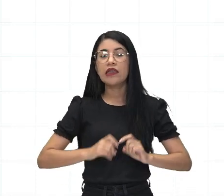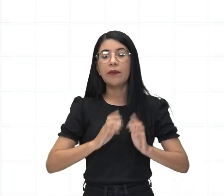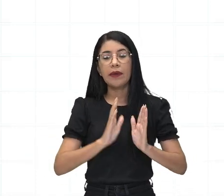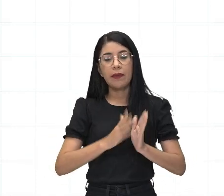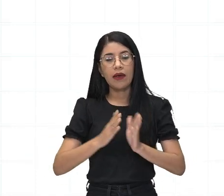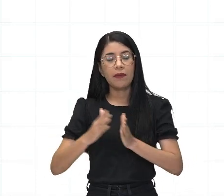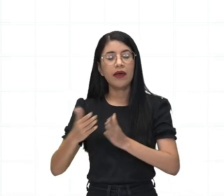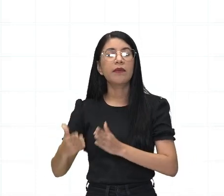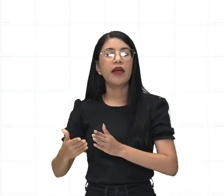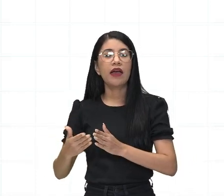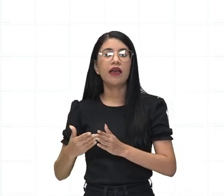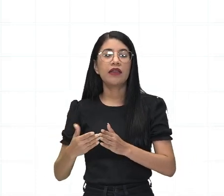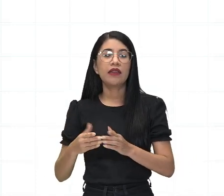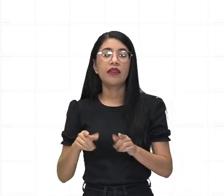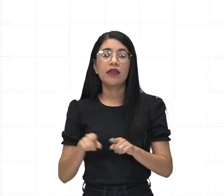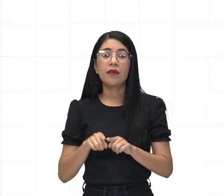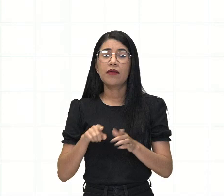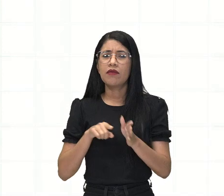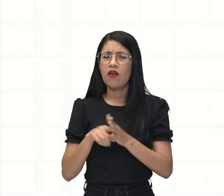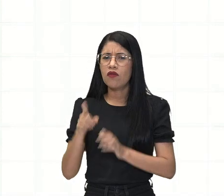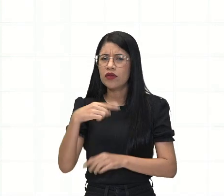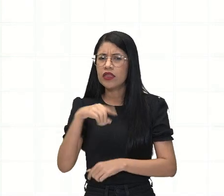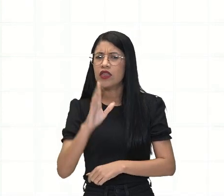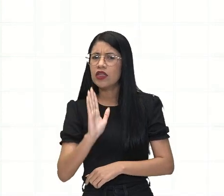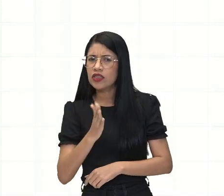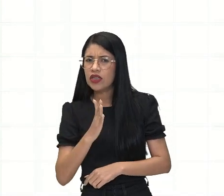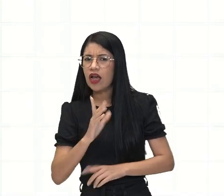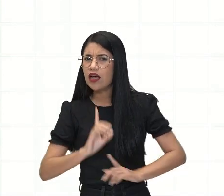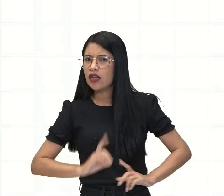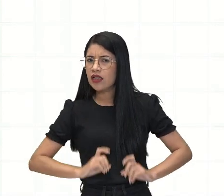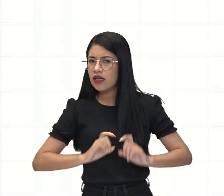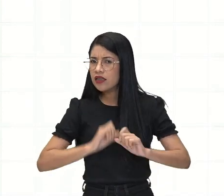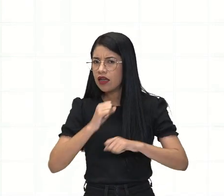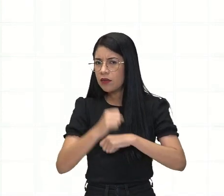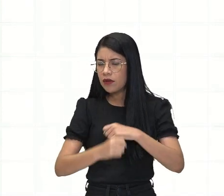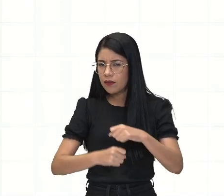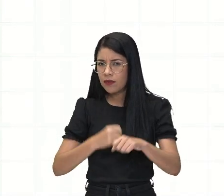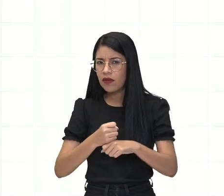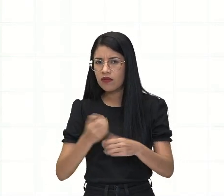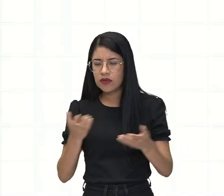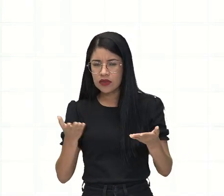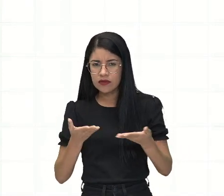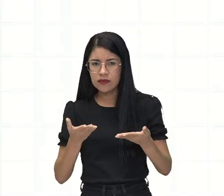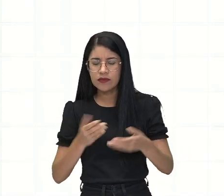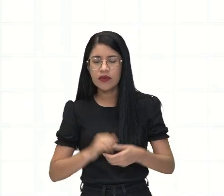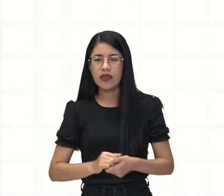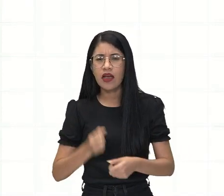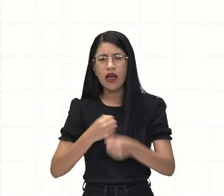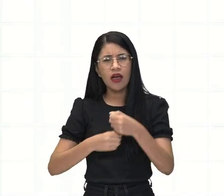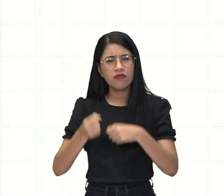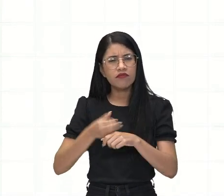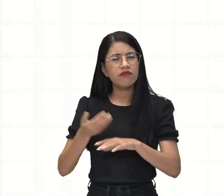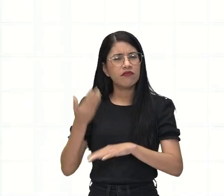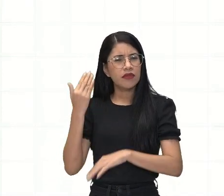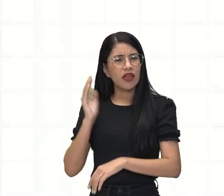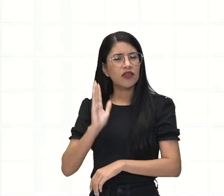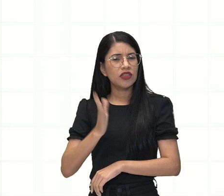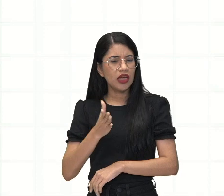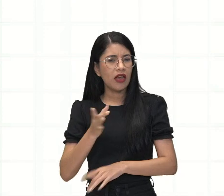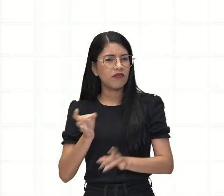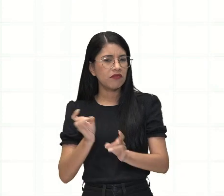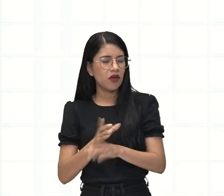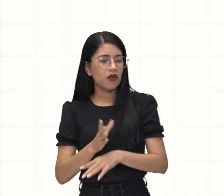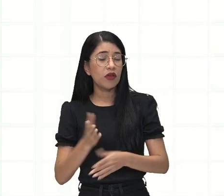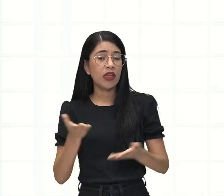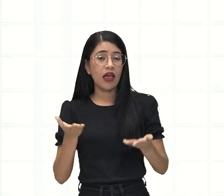E, por sinal, pergunto, você já foi fazer seu exame de fezes? Fez no ano passado? Já fez esse